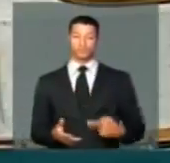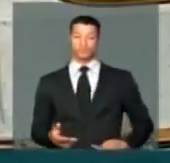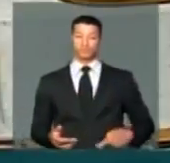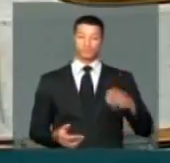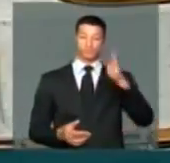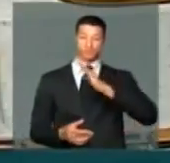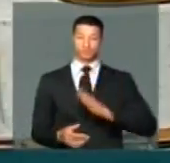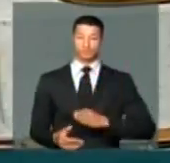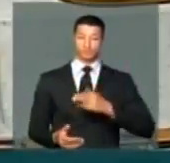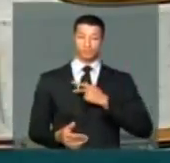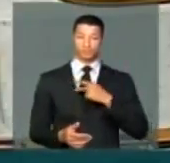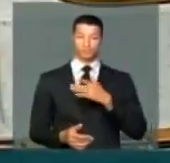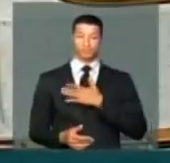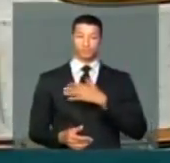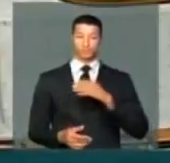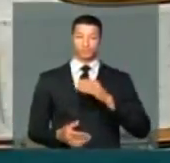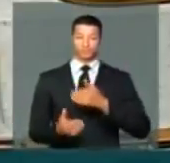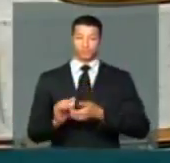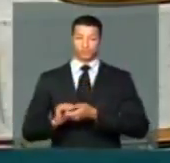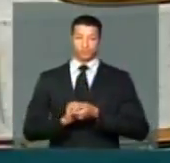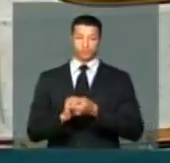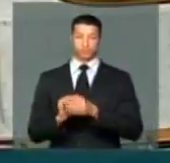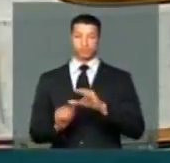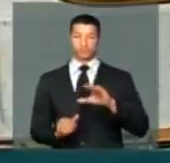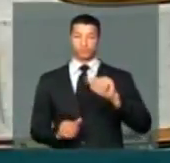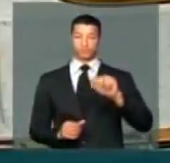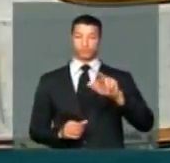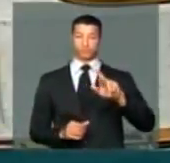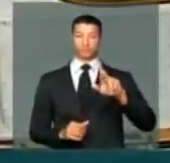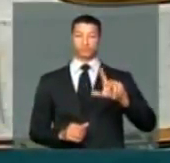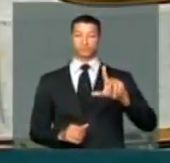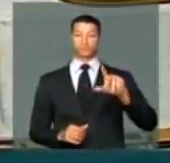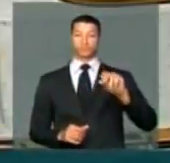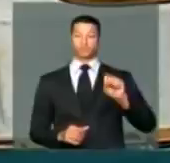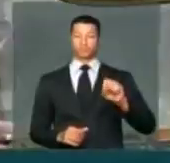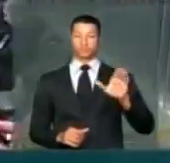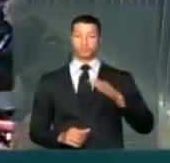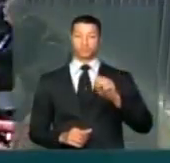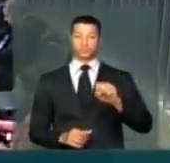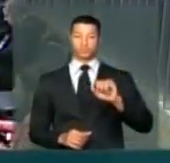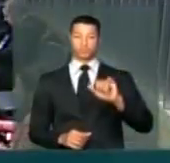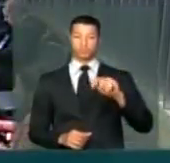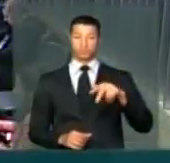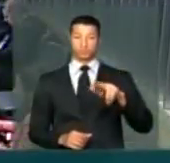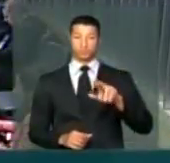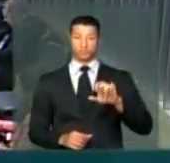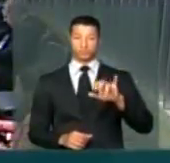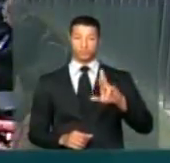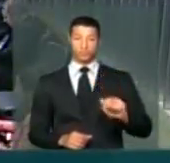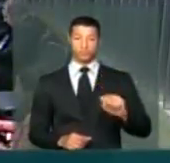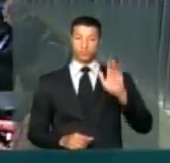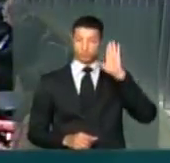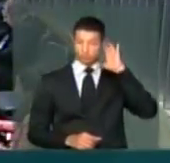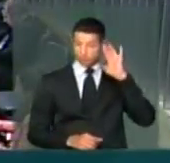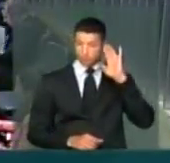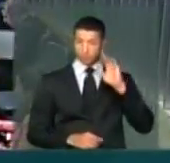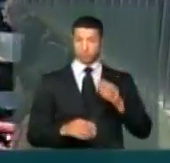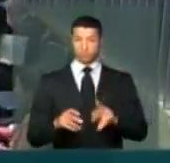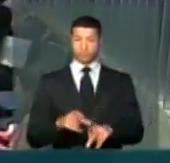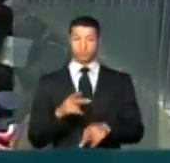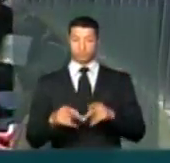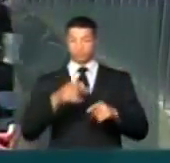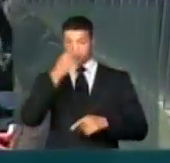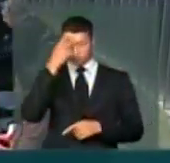Nacional do meu partido o companheiro Carlos Siqueira de ouvir as ponderações dos